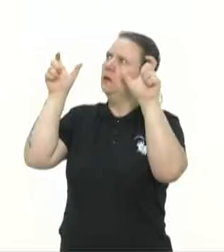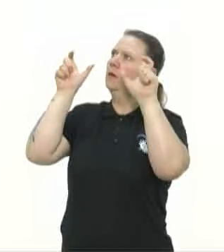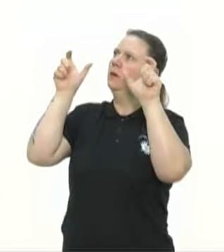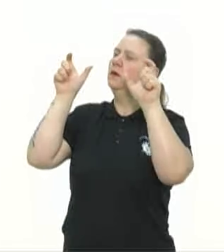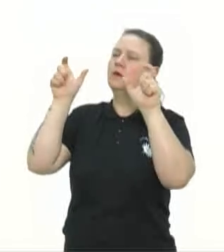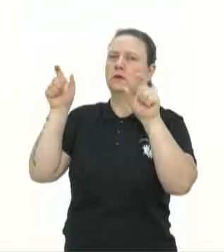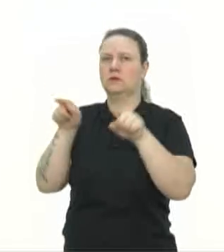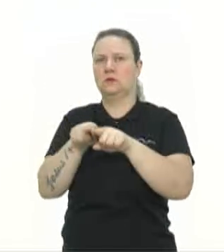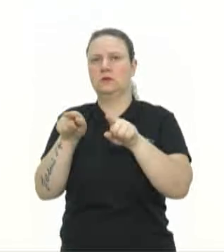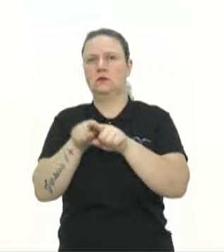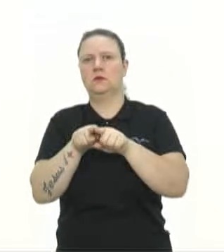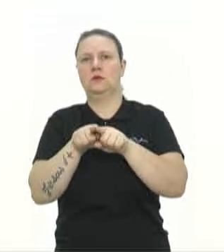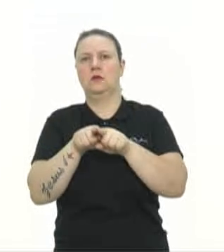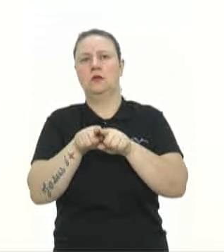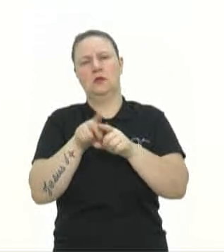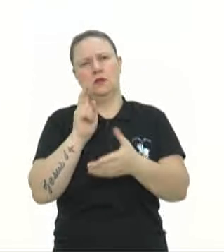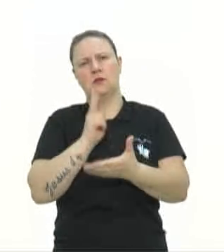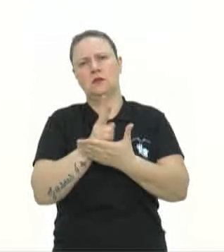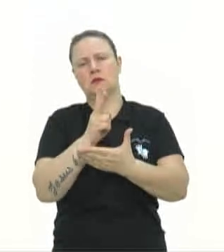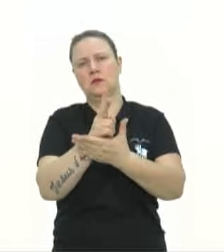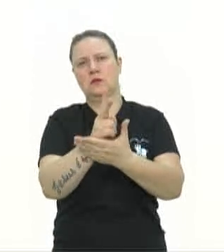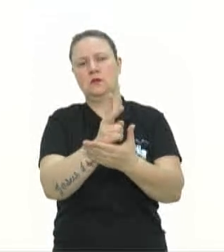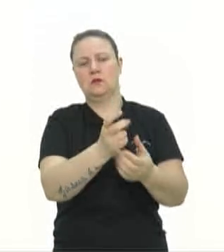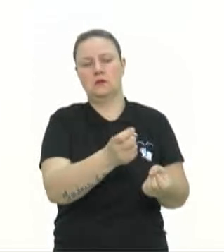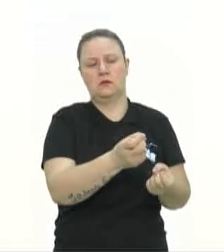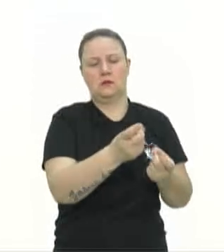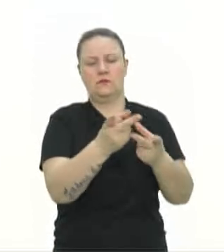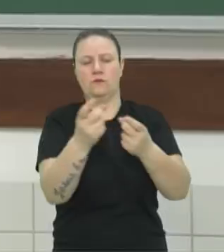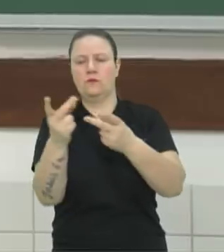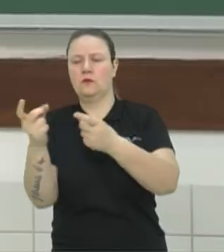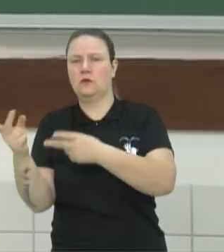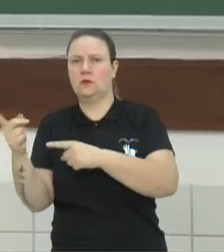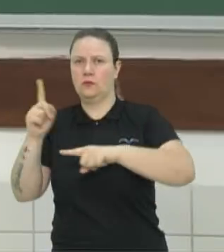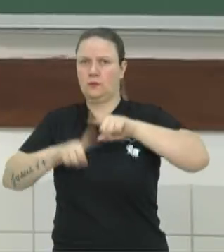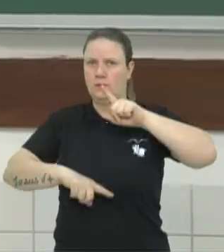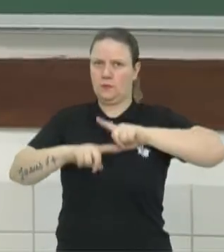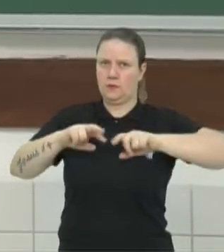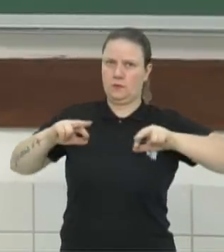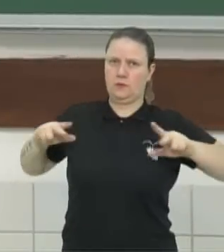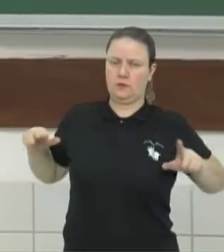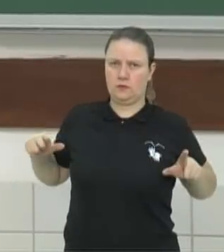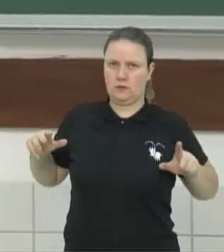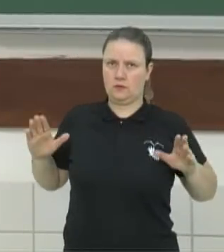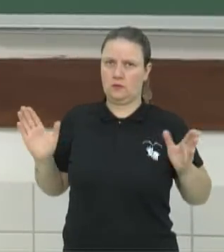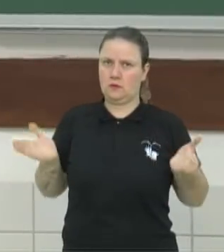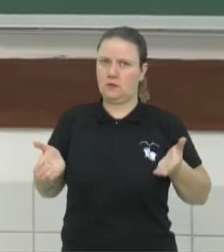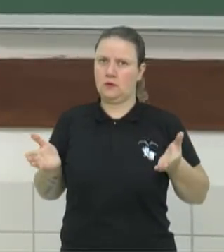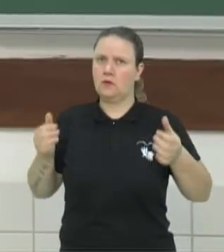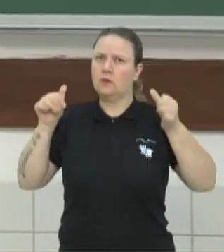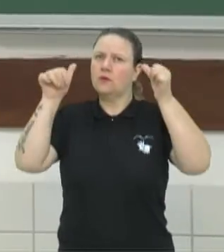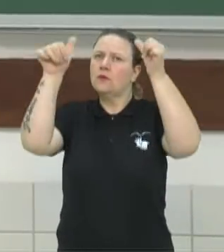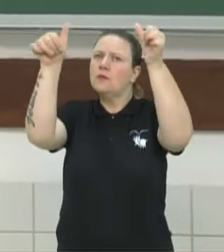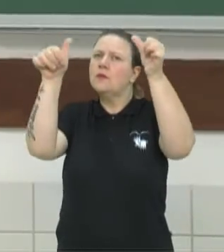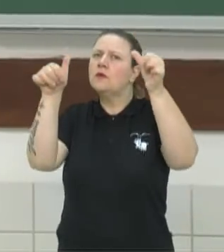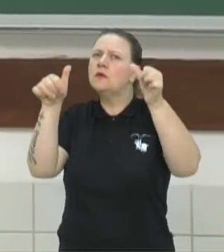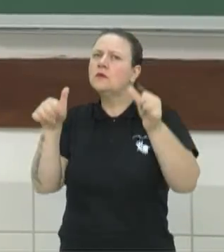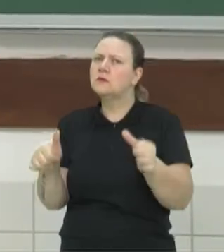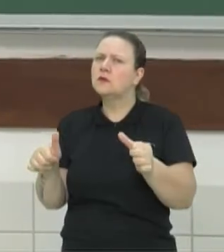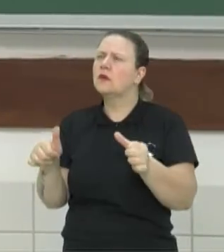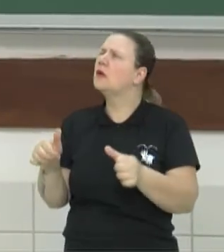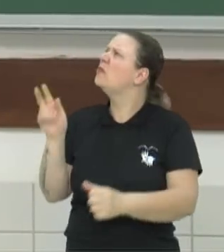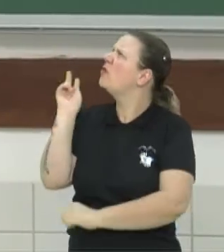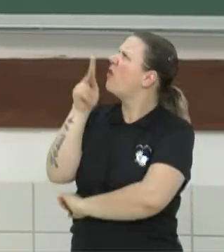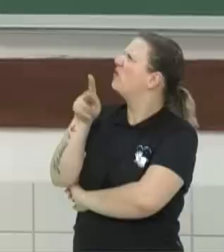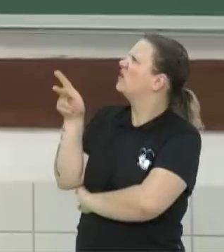é sempre fazer vender um produto. Neste caso, desse cartaz de campanha, professor, ele não está vendendo um produto, mas ele